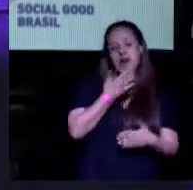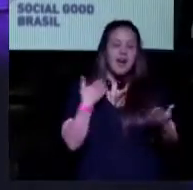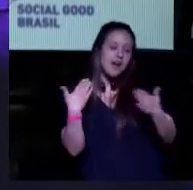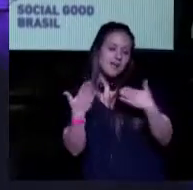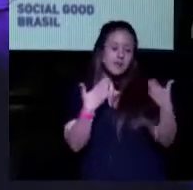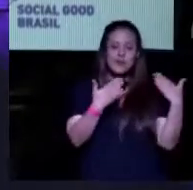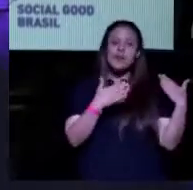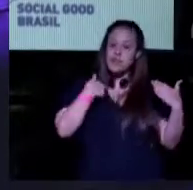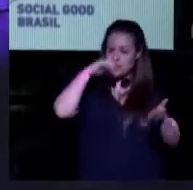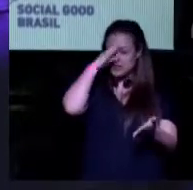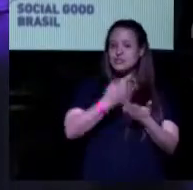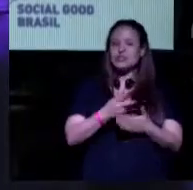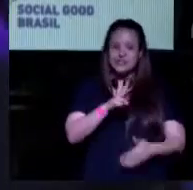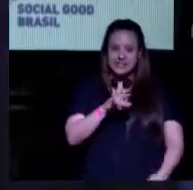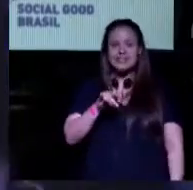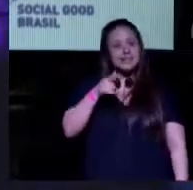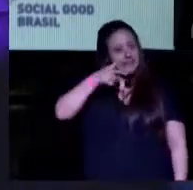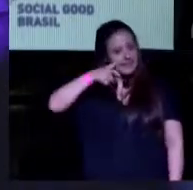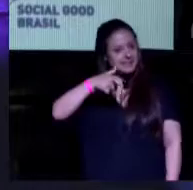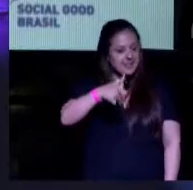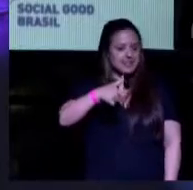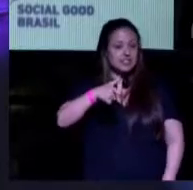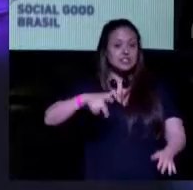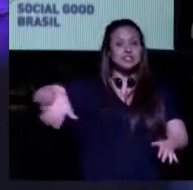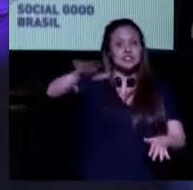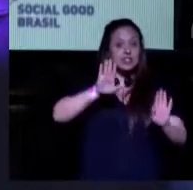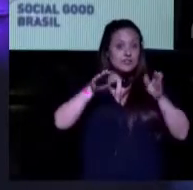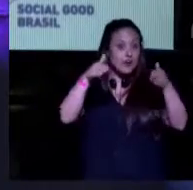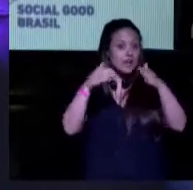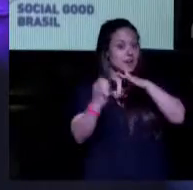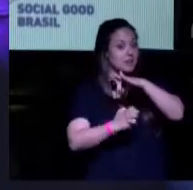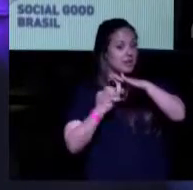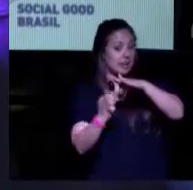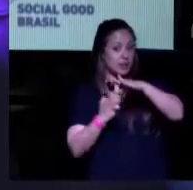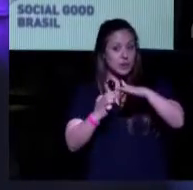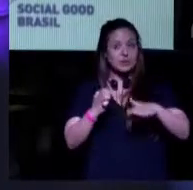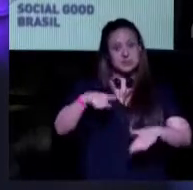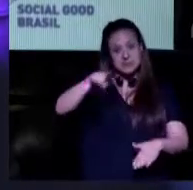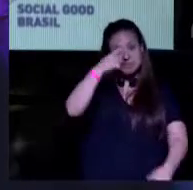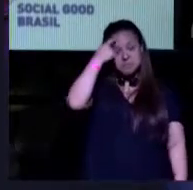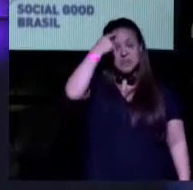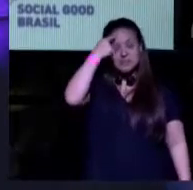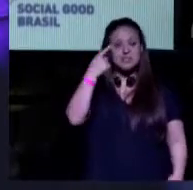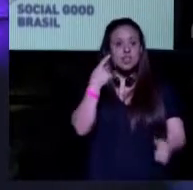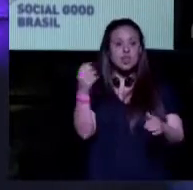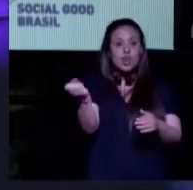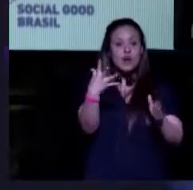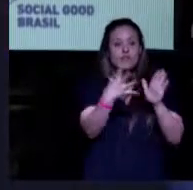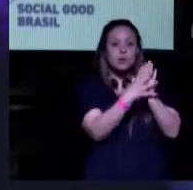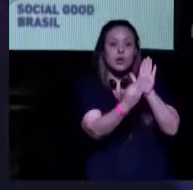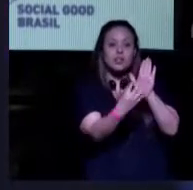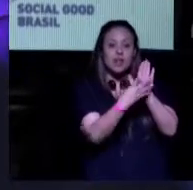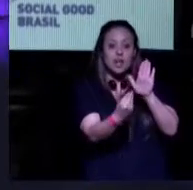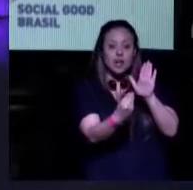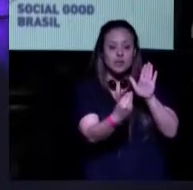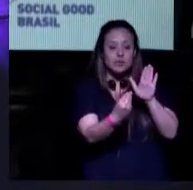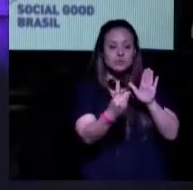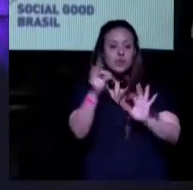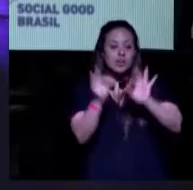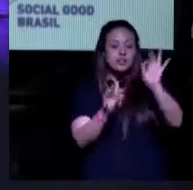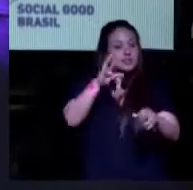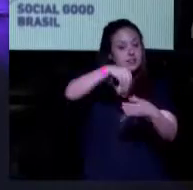pra empreendedores a quem também está pensando em novos modelos organizacionais e